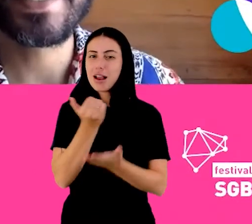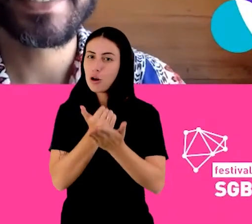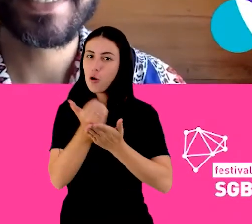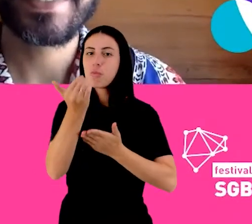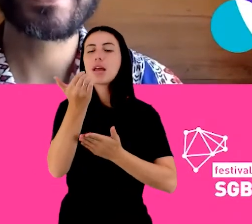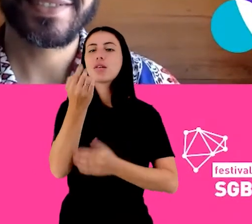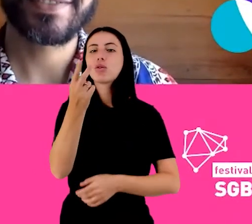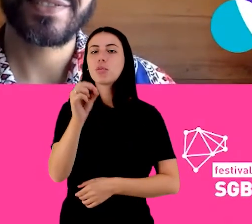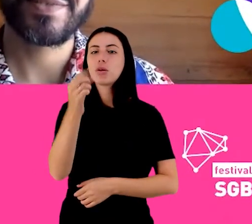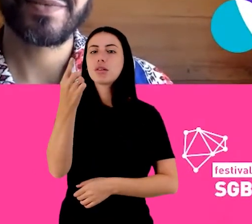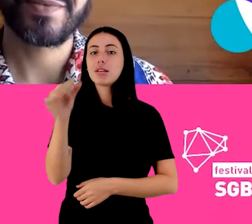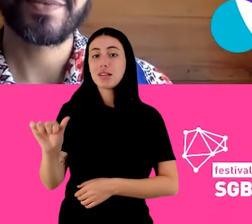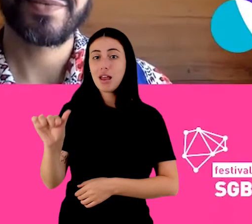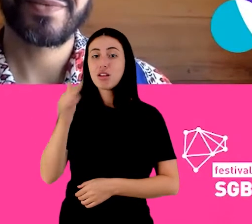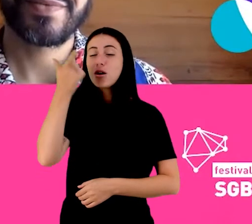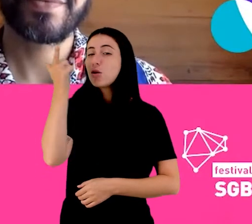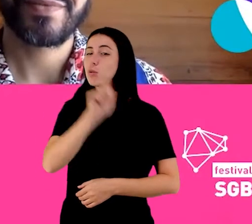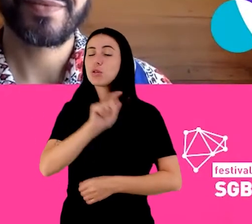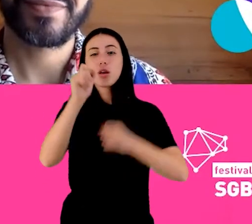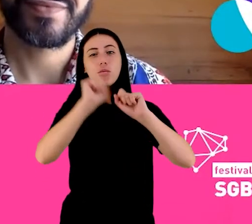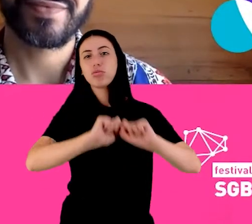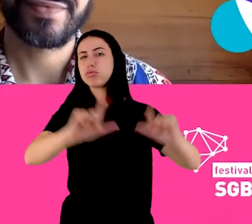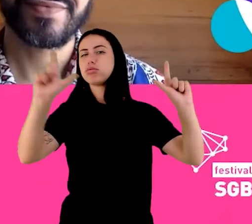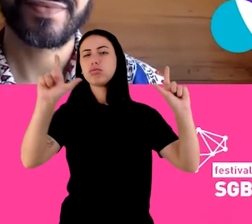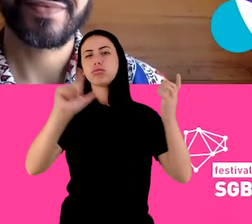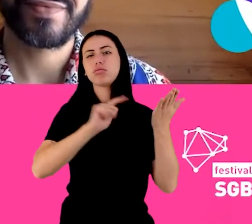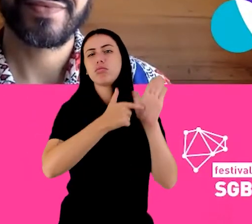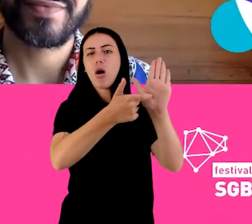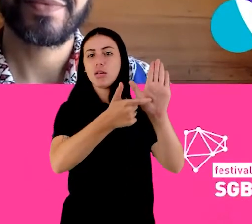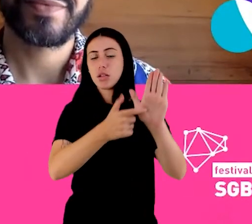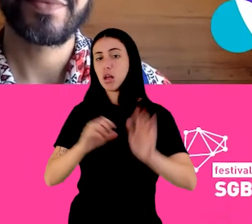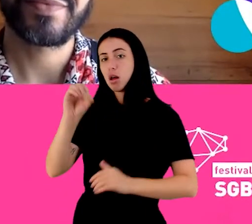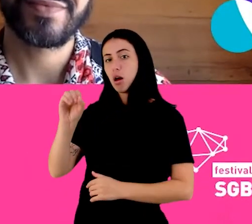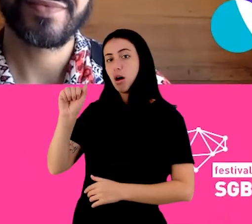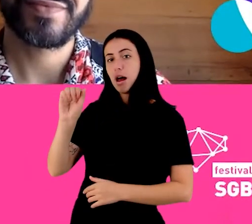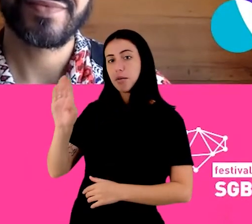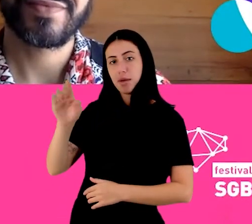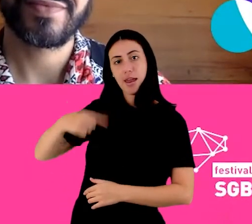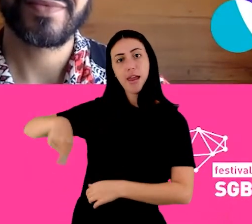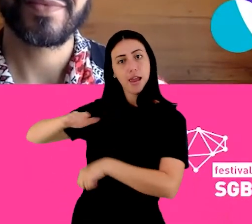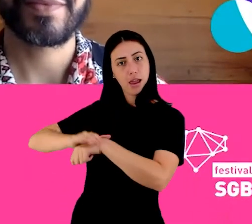Sidney ou você, aí o time está também a serviço para debate. E a gente fez essa